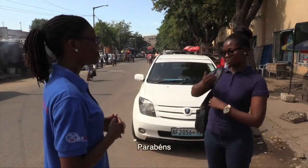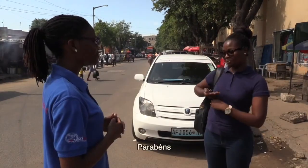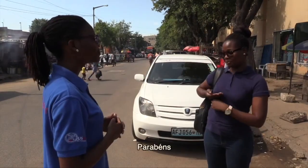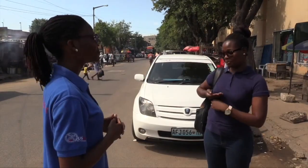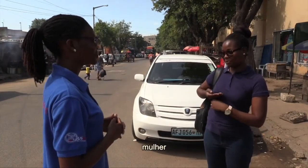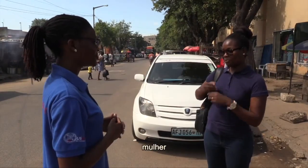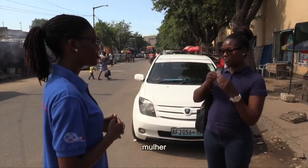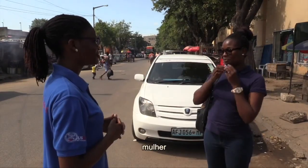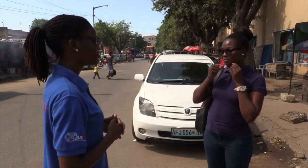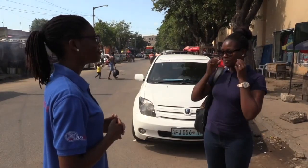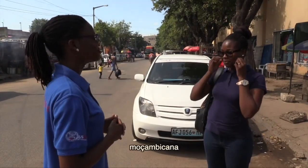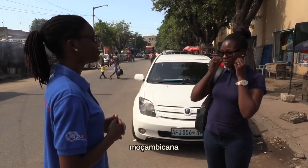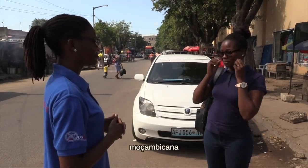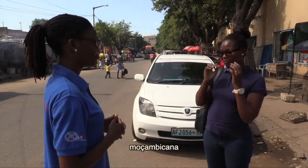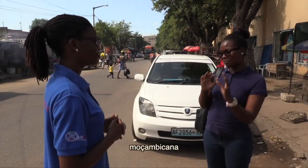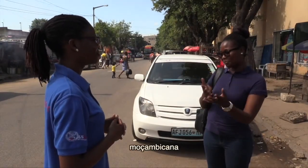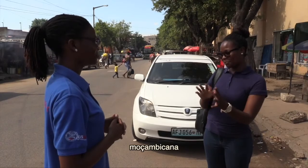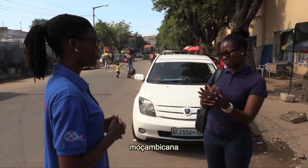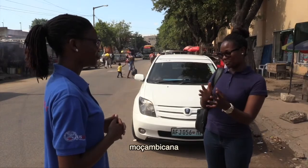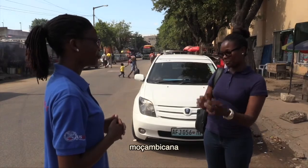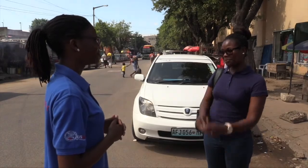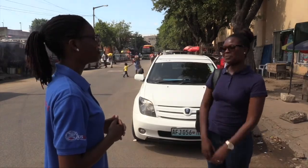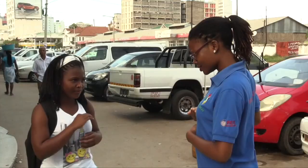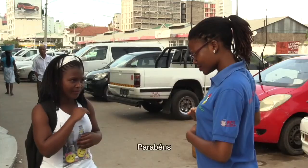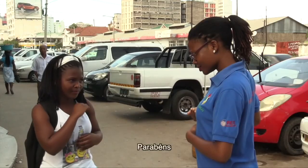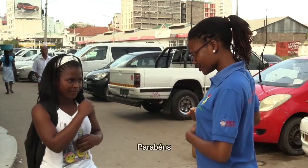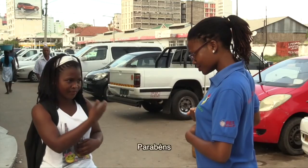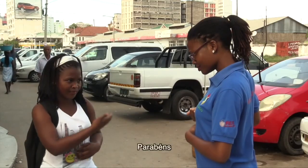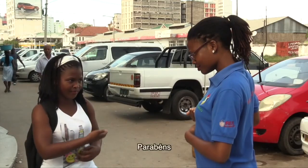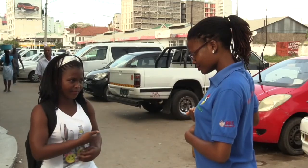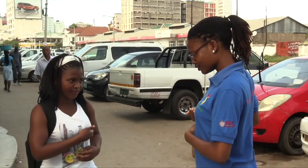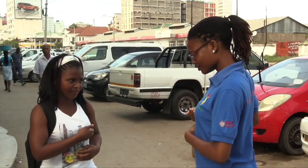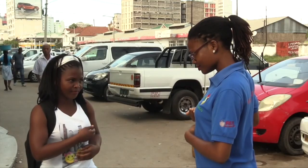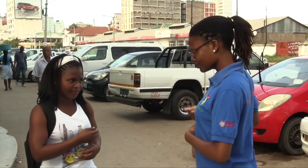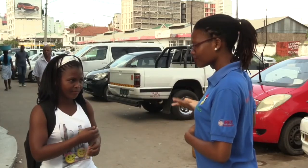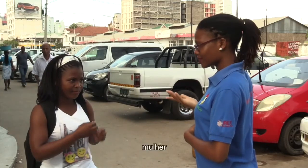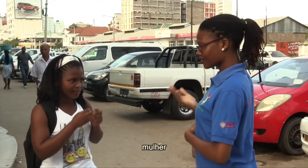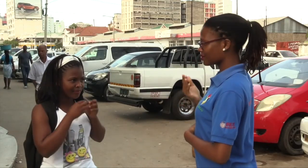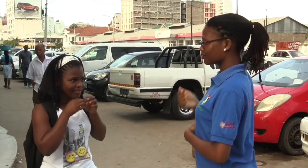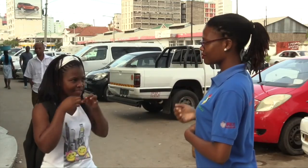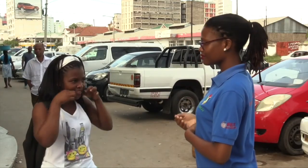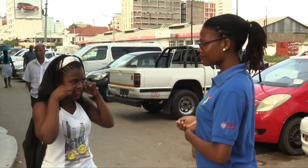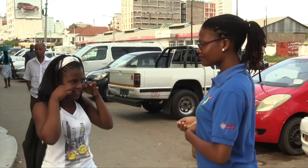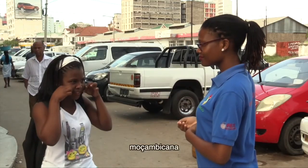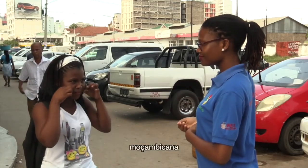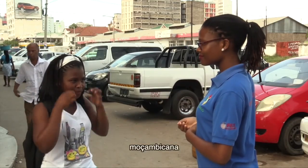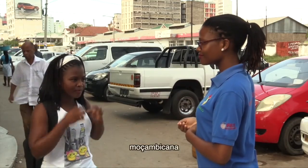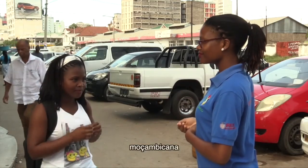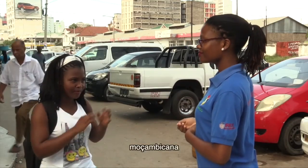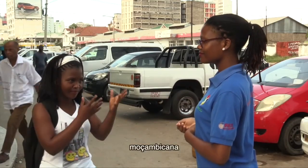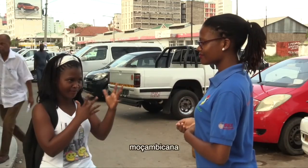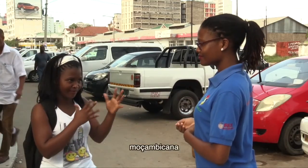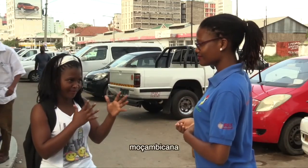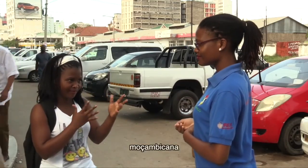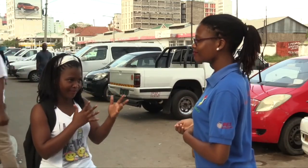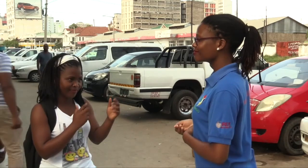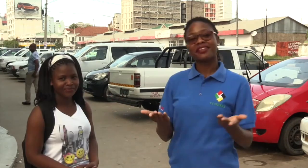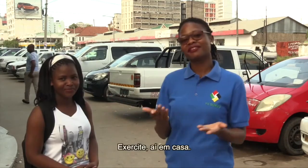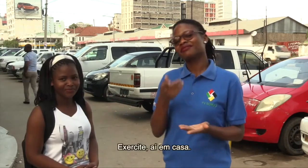Parabéns, mulher moçambicana. Parabéns, mulher moçambicana.